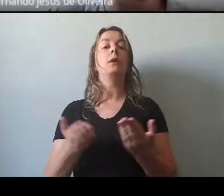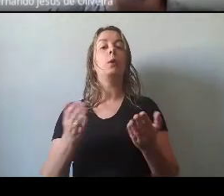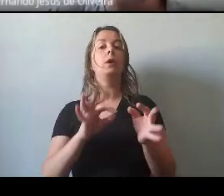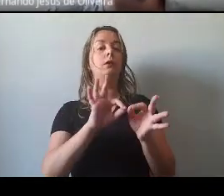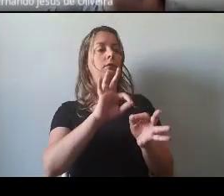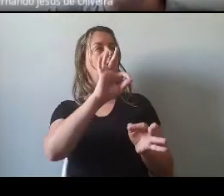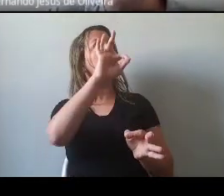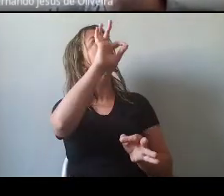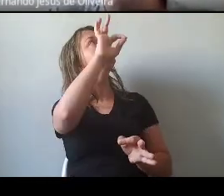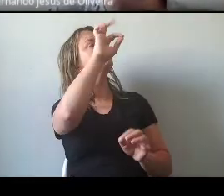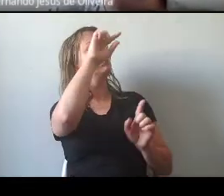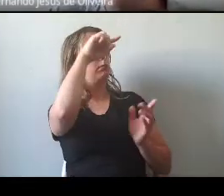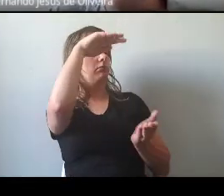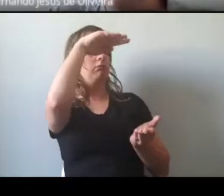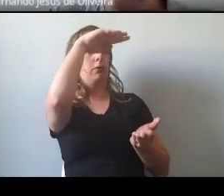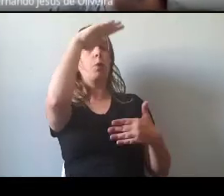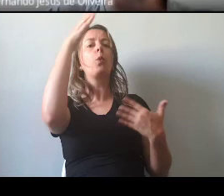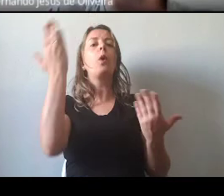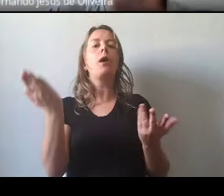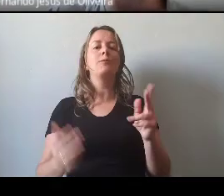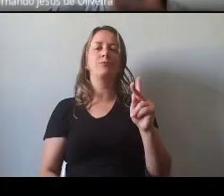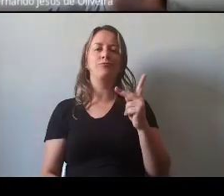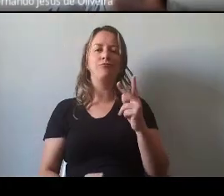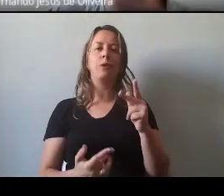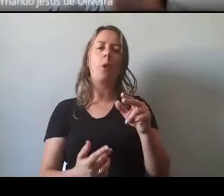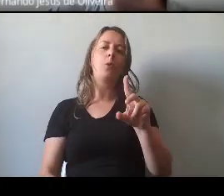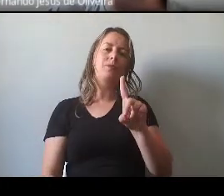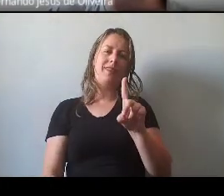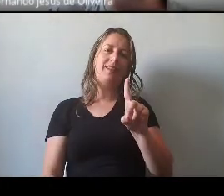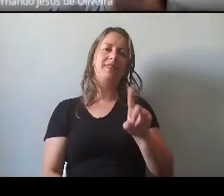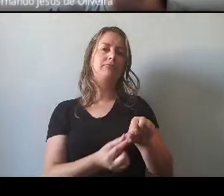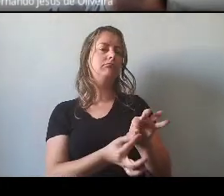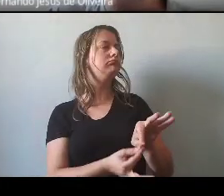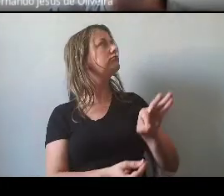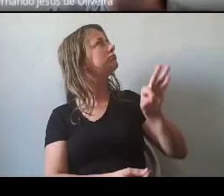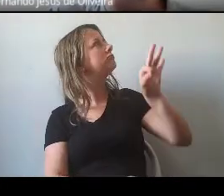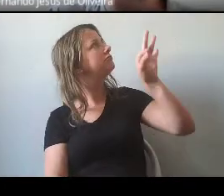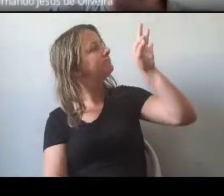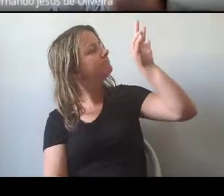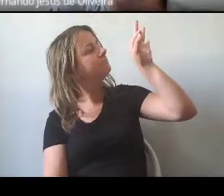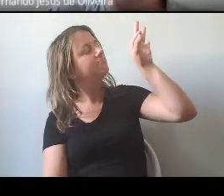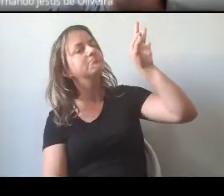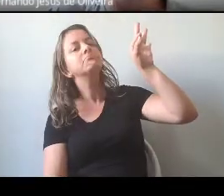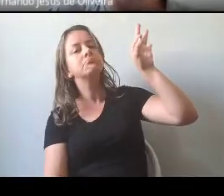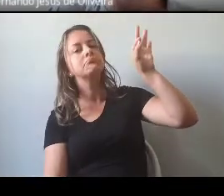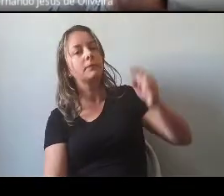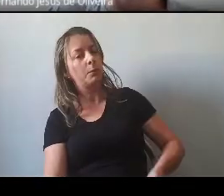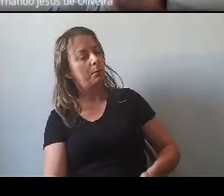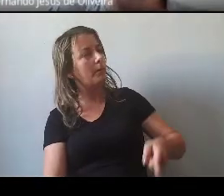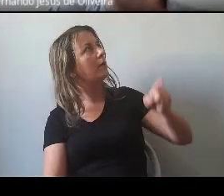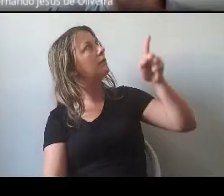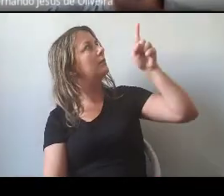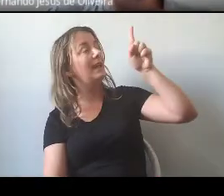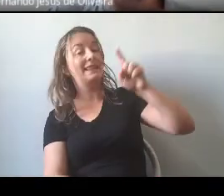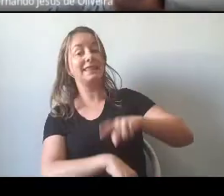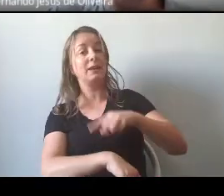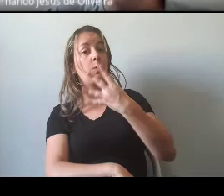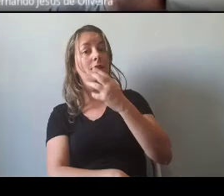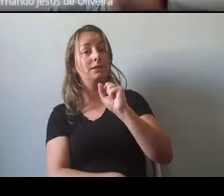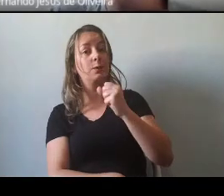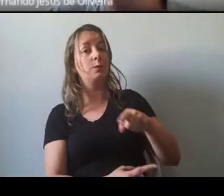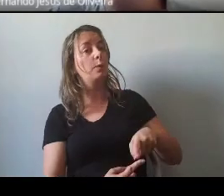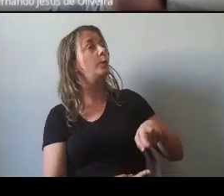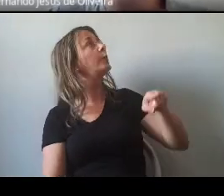Agora eu quero saber o valor da altura máxima atingida. A altura máxima, para mim, é a distância. É a distância que ele